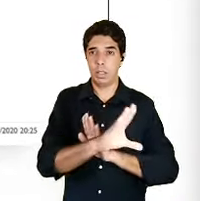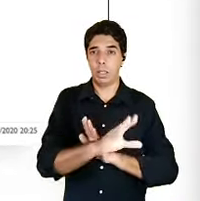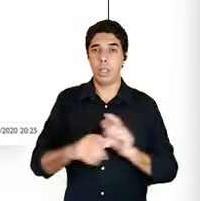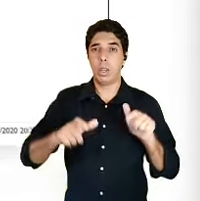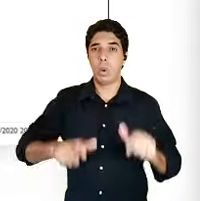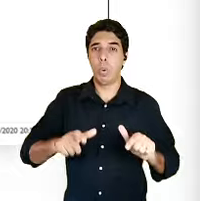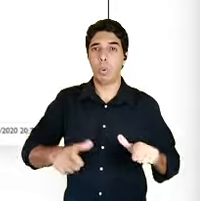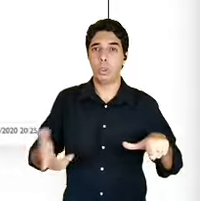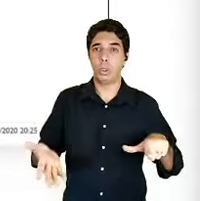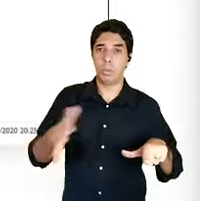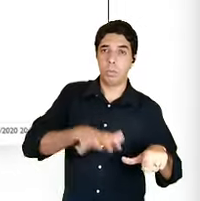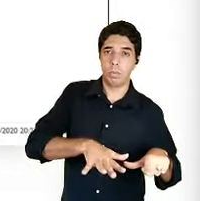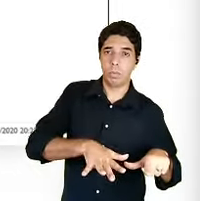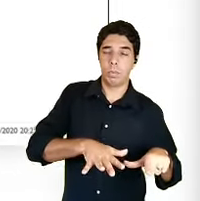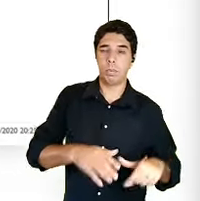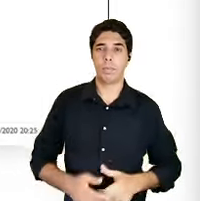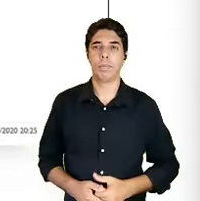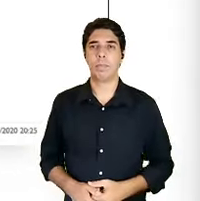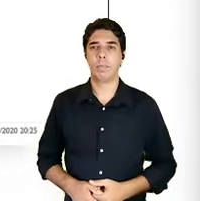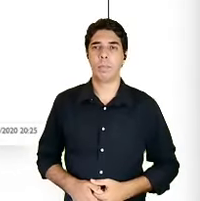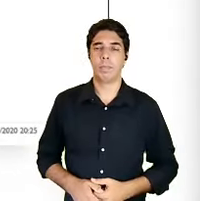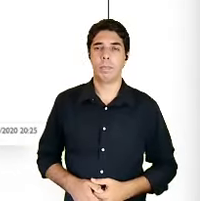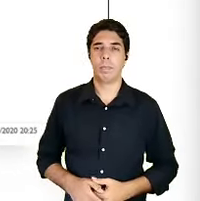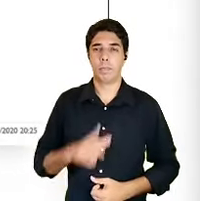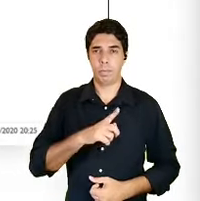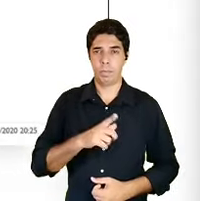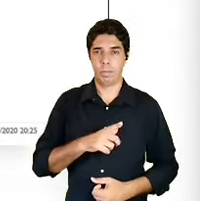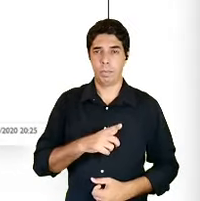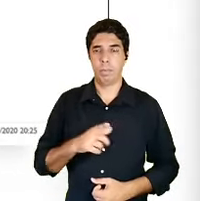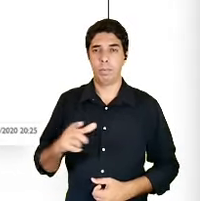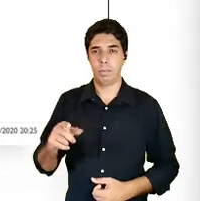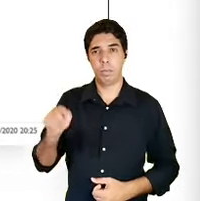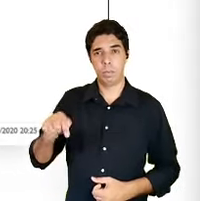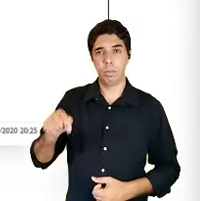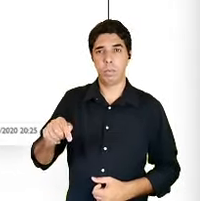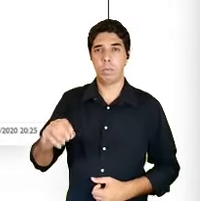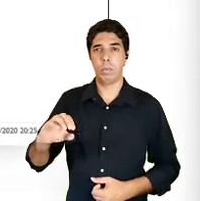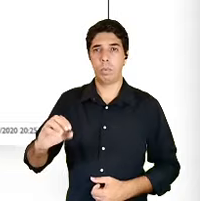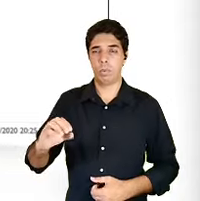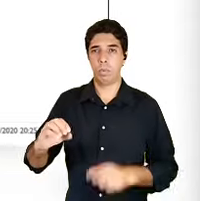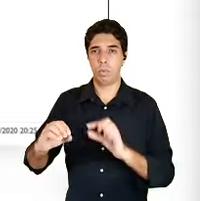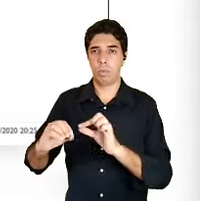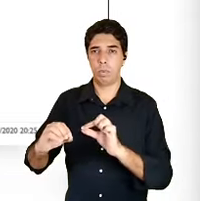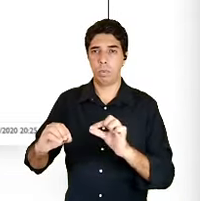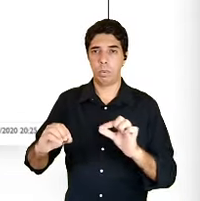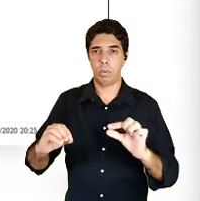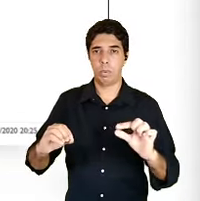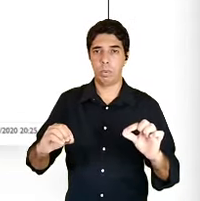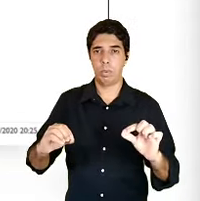modelo. Existem aqui também os raios projetantes, que a gente chama, que são essas